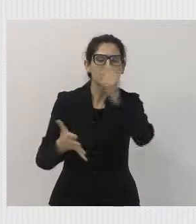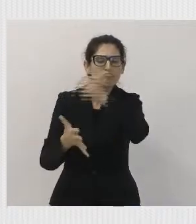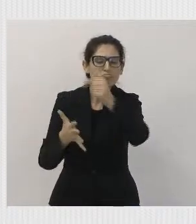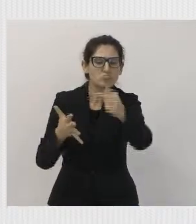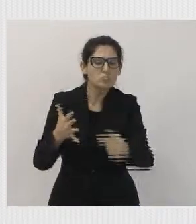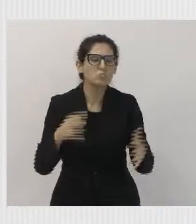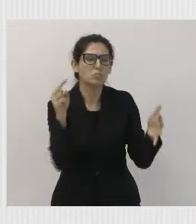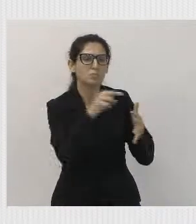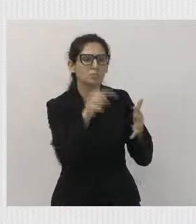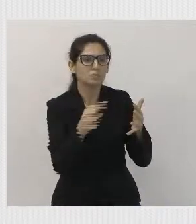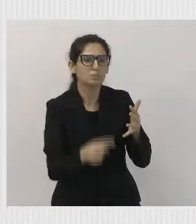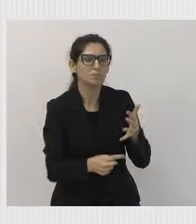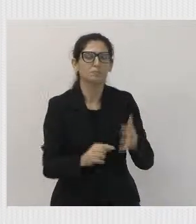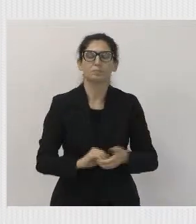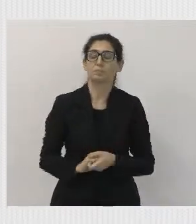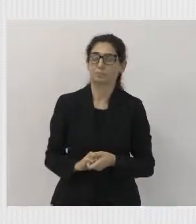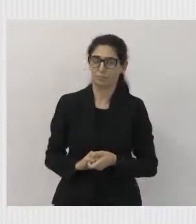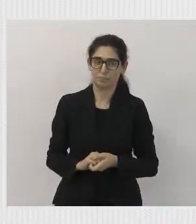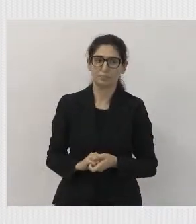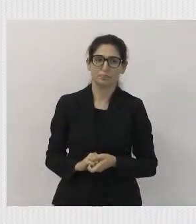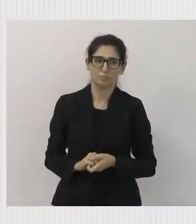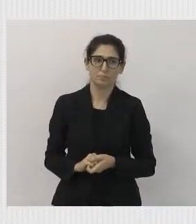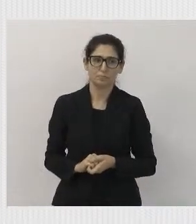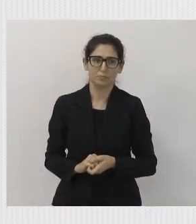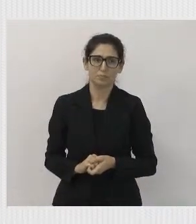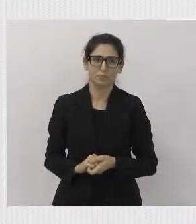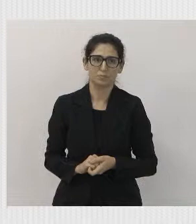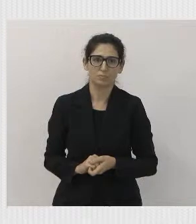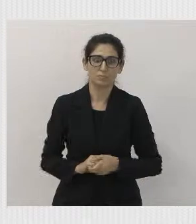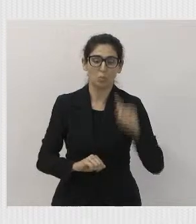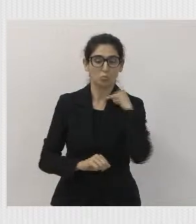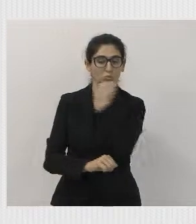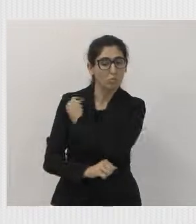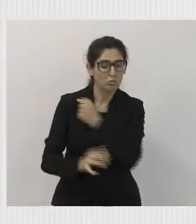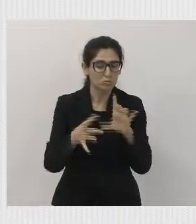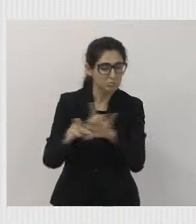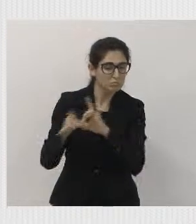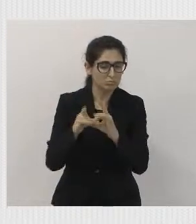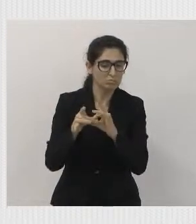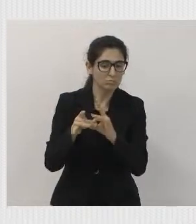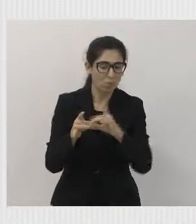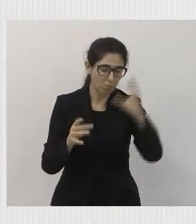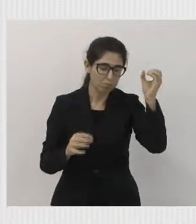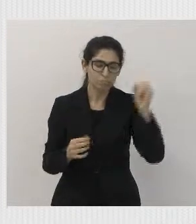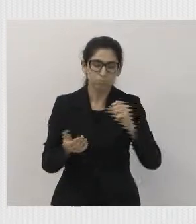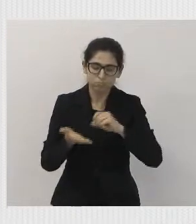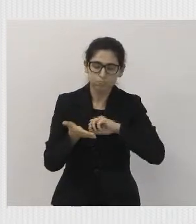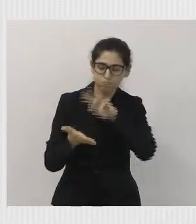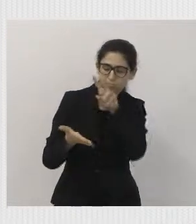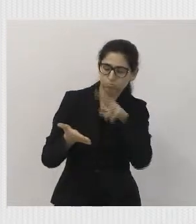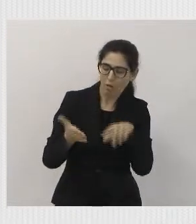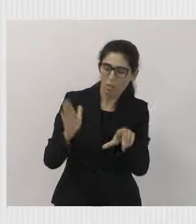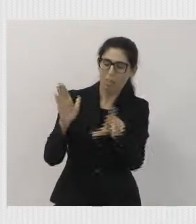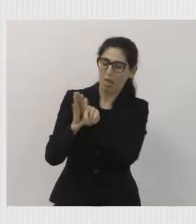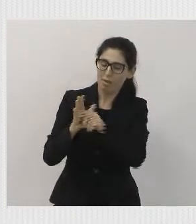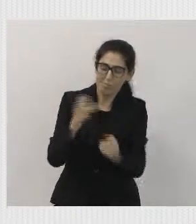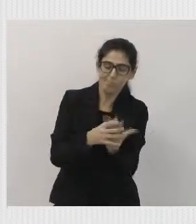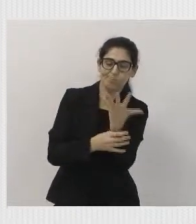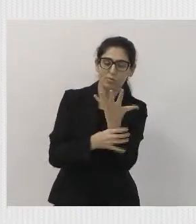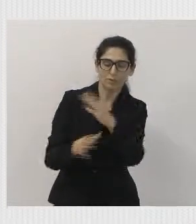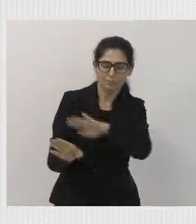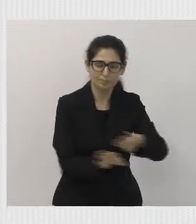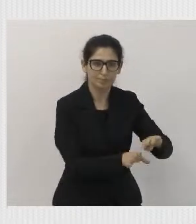do Executivo, mas vamos estar conversando e construindo essa lei. Próximo. E aí, compromisso com o